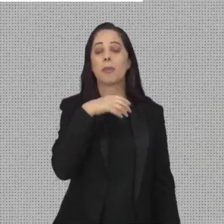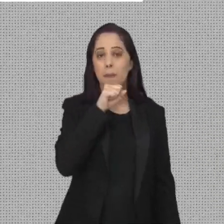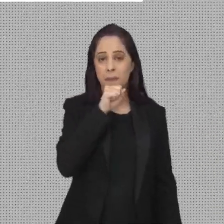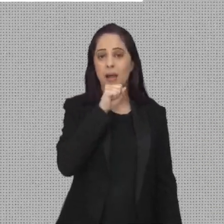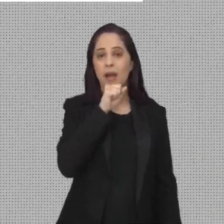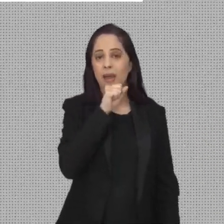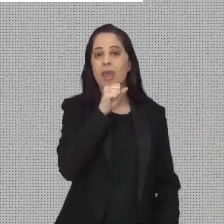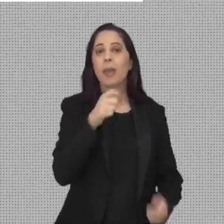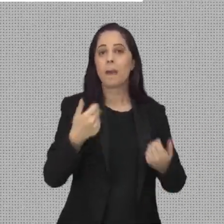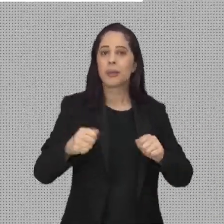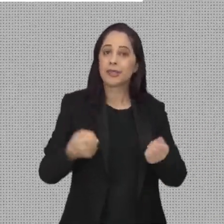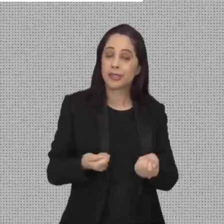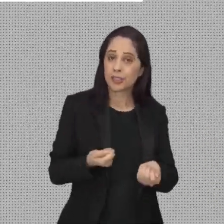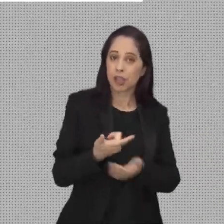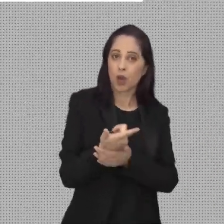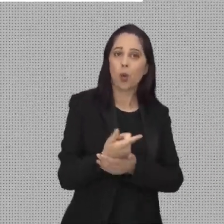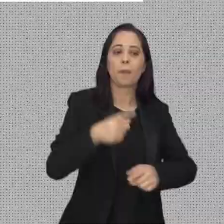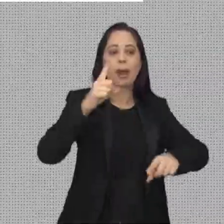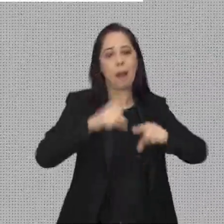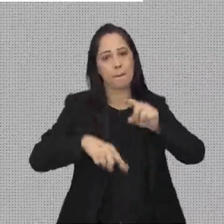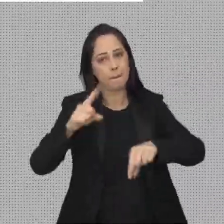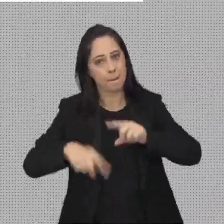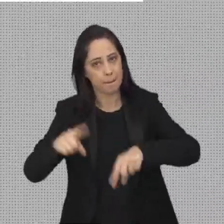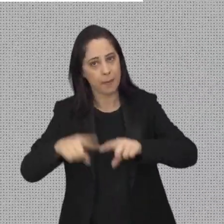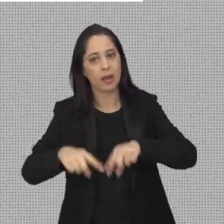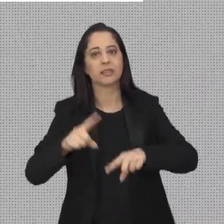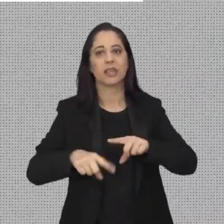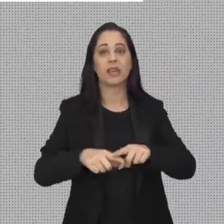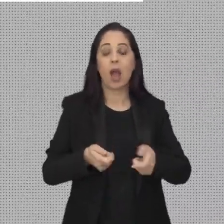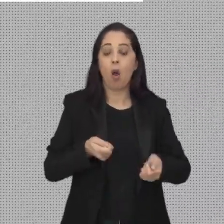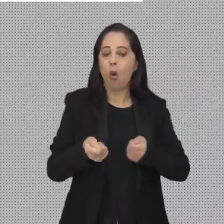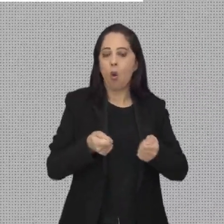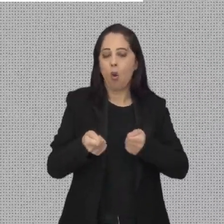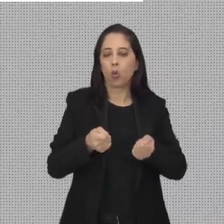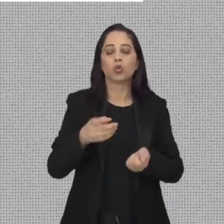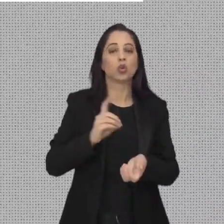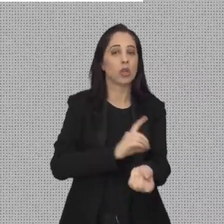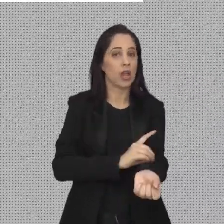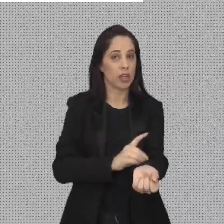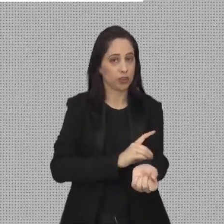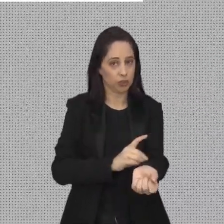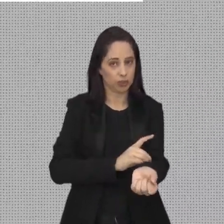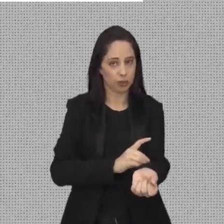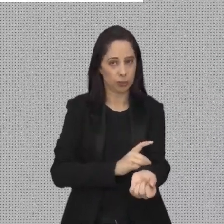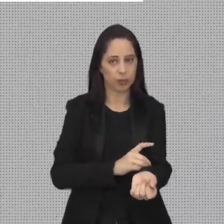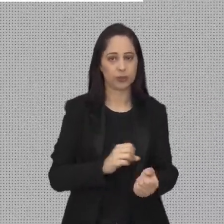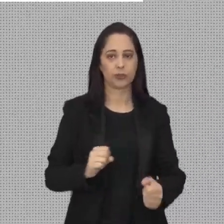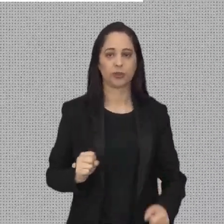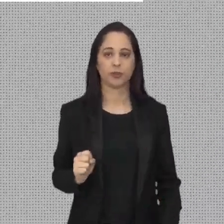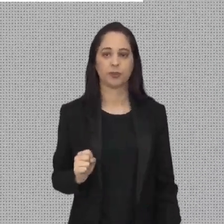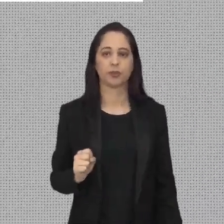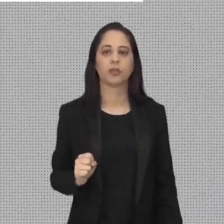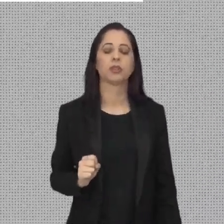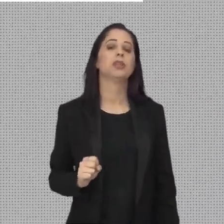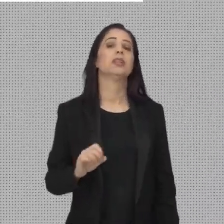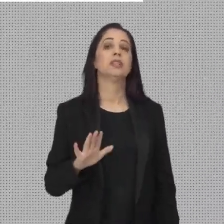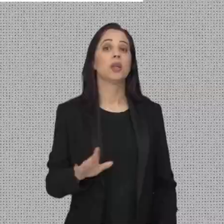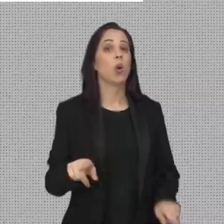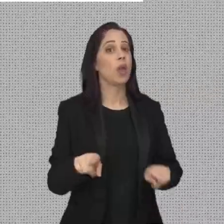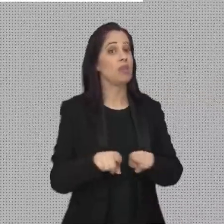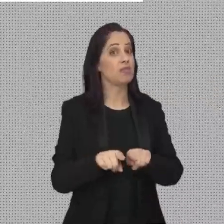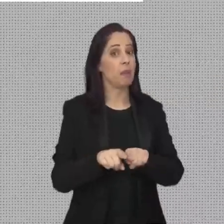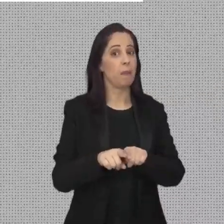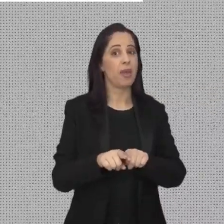aos tutores dos alunos a disponibilização de aparelhos e suprimentos necessários para esse controle, bem como os